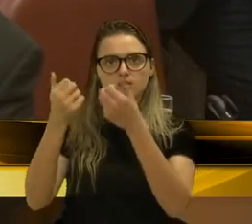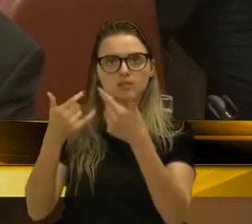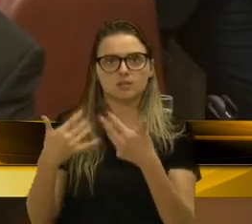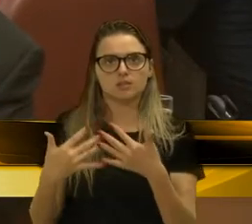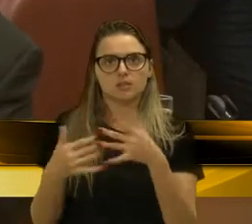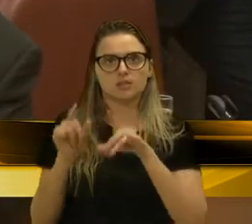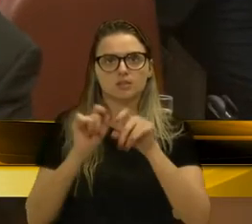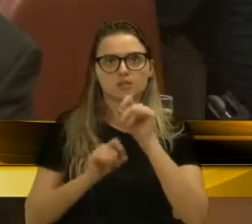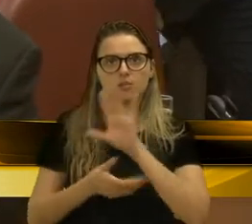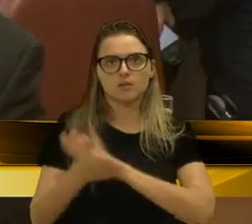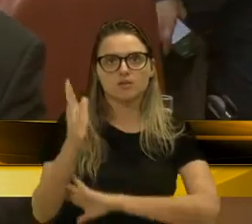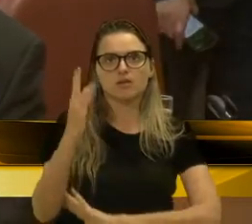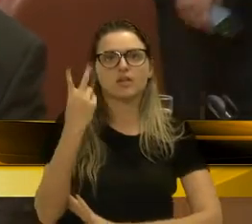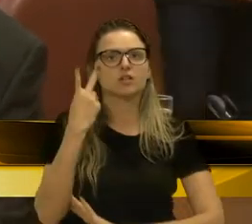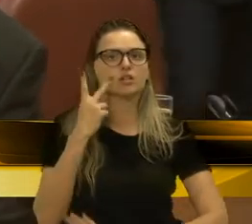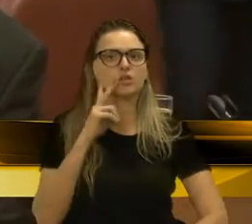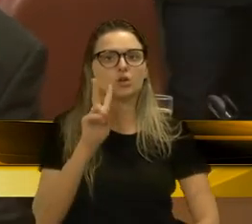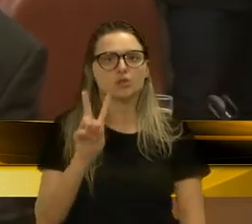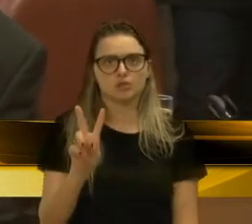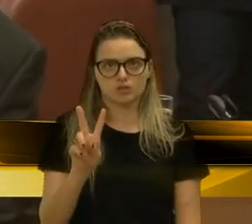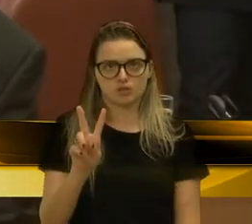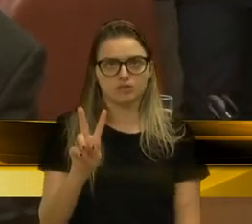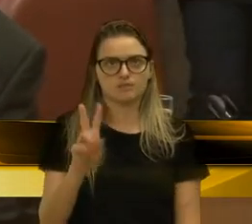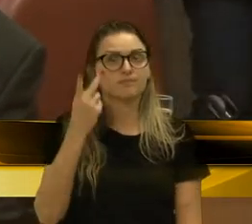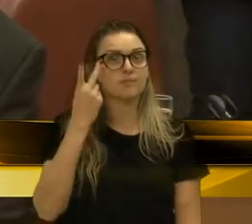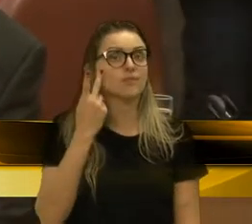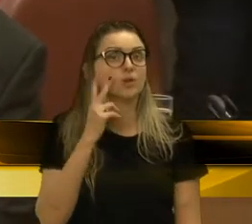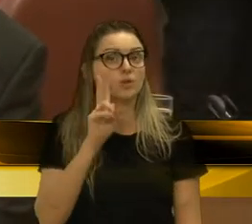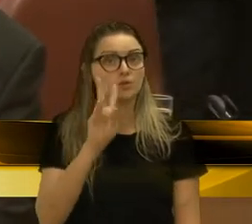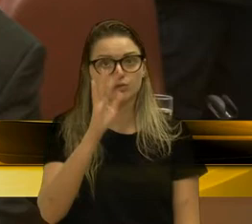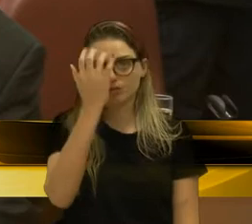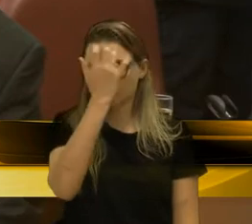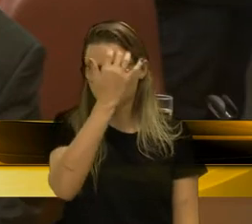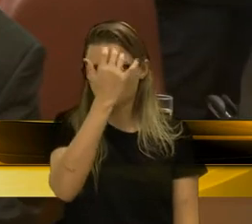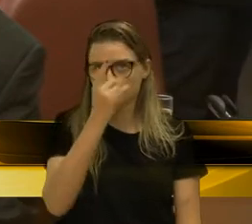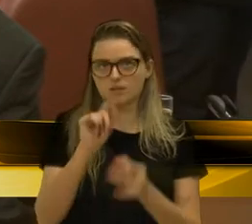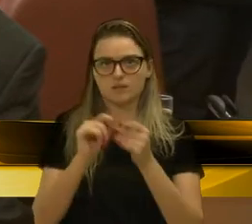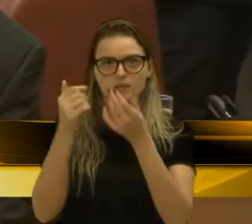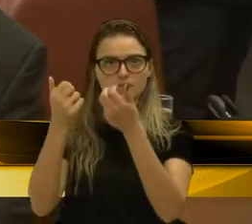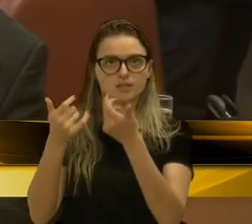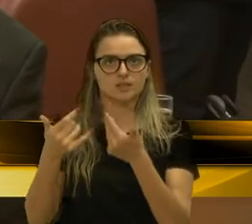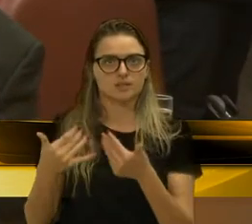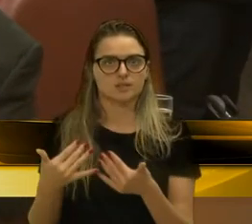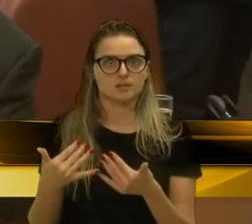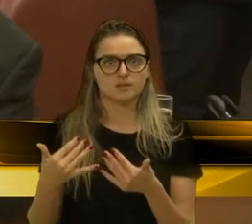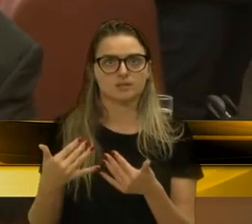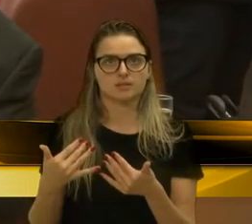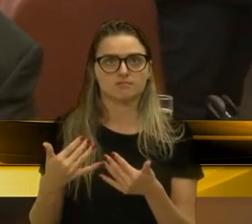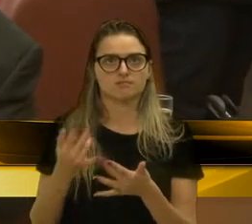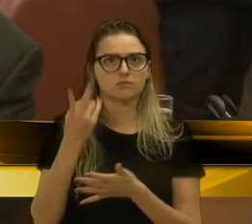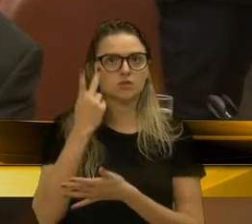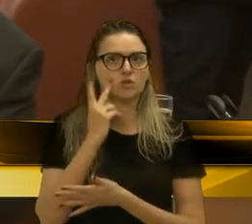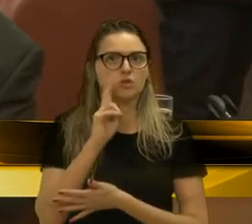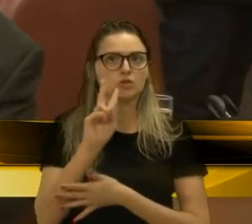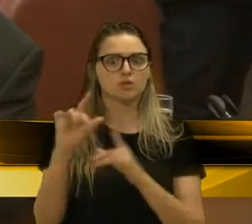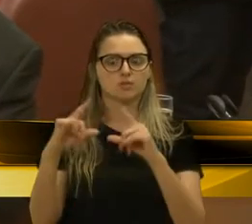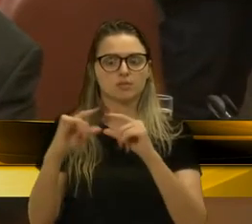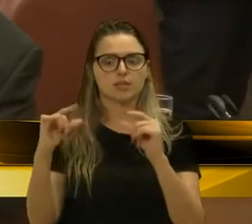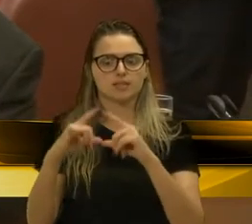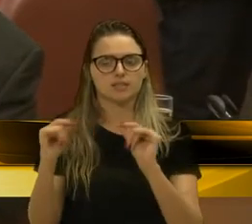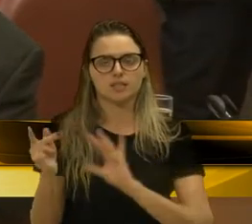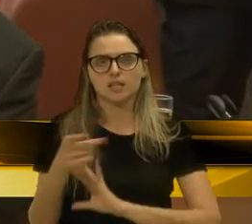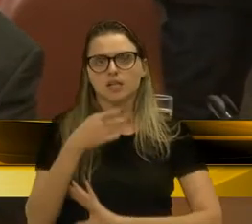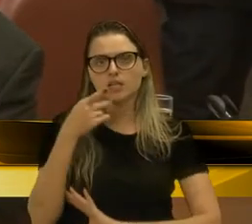de 2 dias. De 2 dias a Brasília. Nesses 2 dias a Brasília, ele